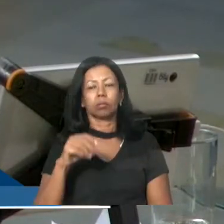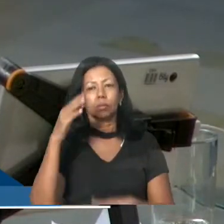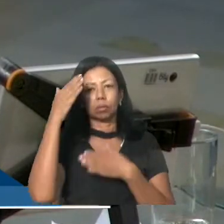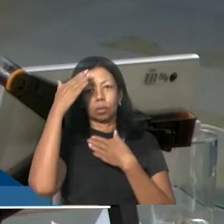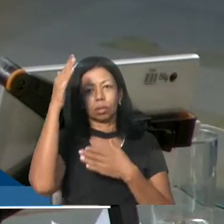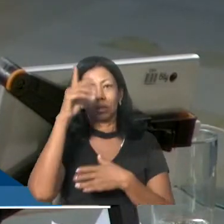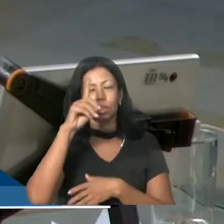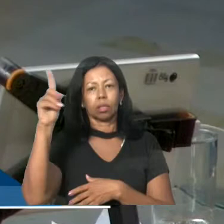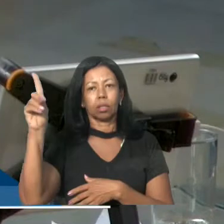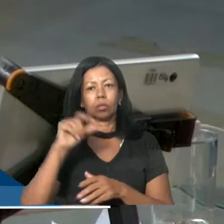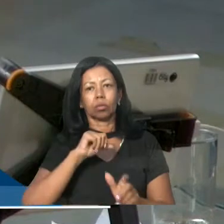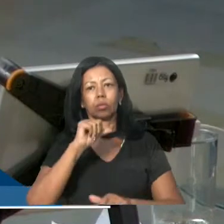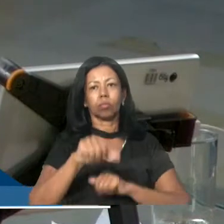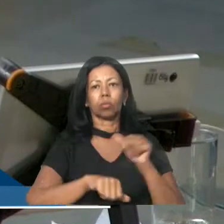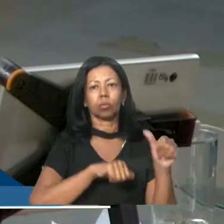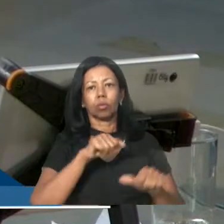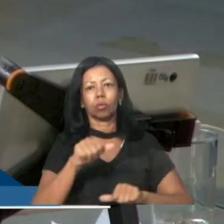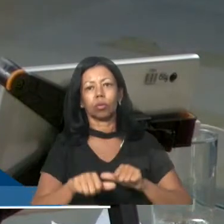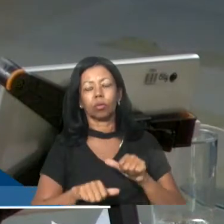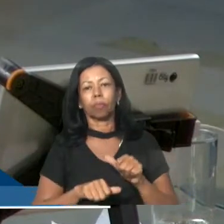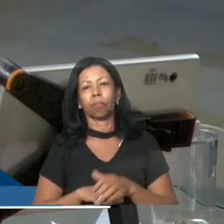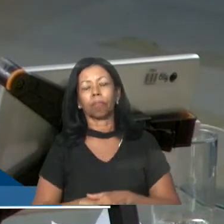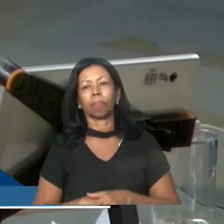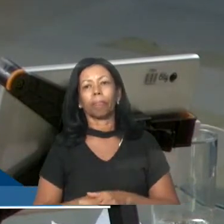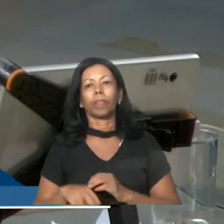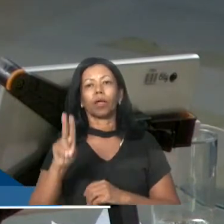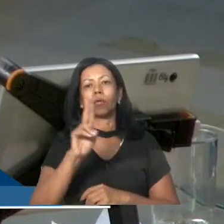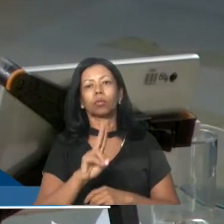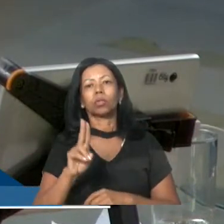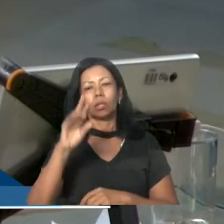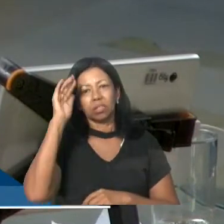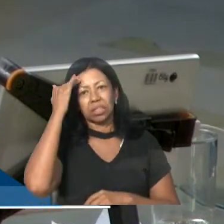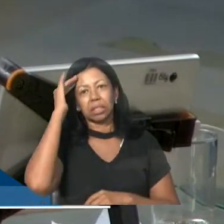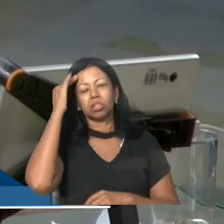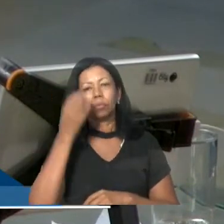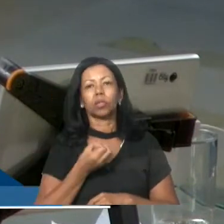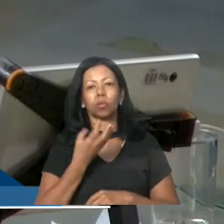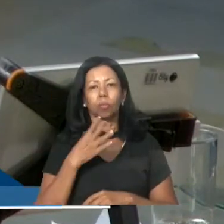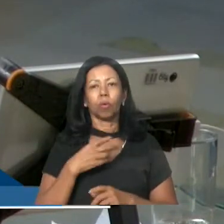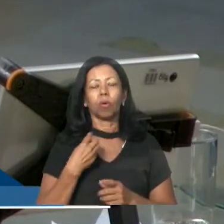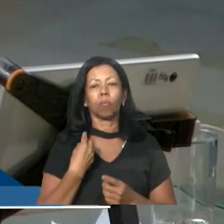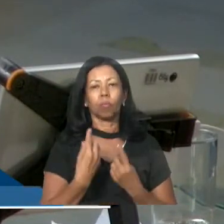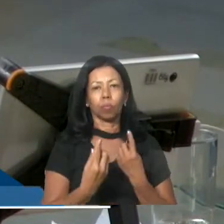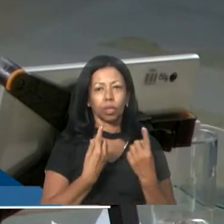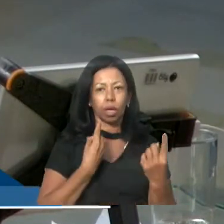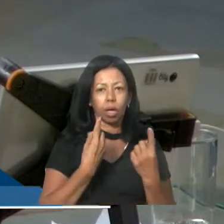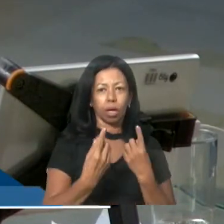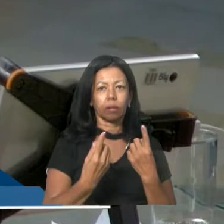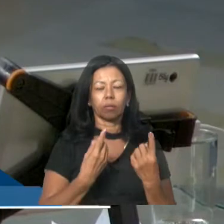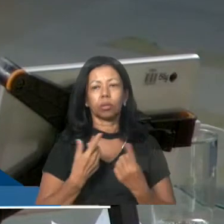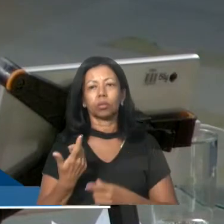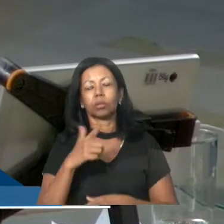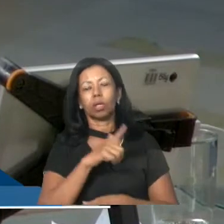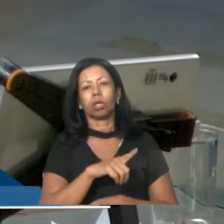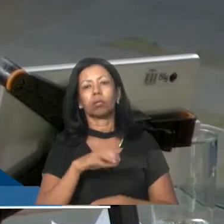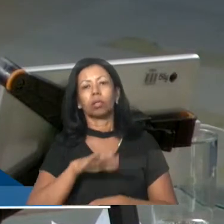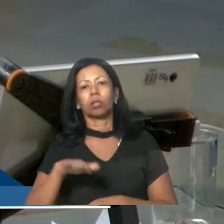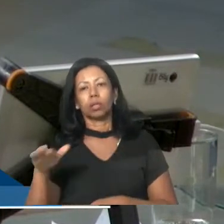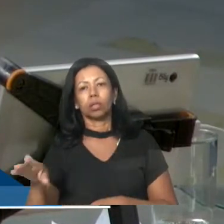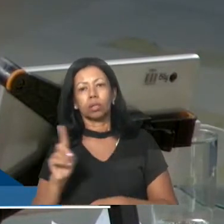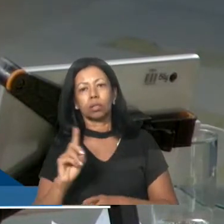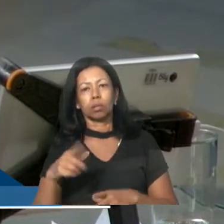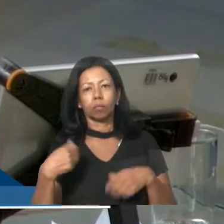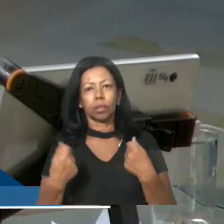a Deus, foi mudado. Usaram de bom senso, fizeram um novo trajeto, e além de fazer um novo trajeto, as crianças não